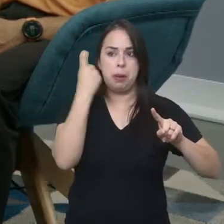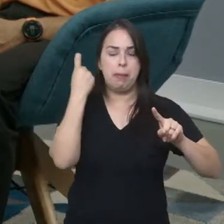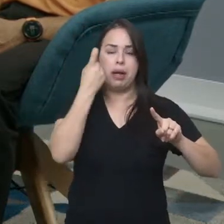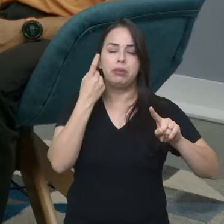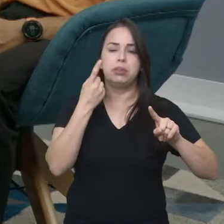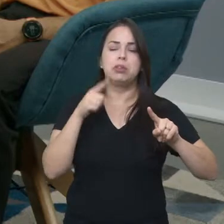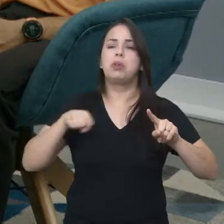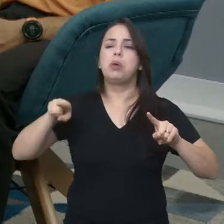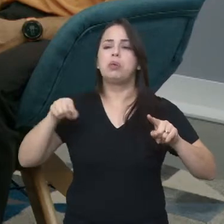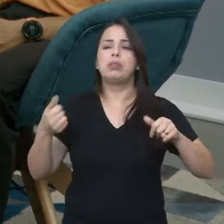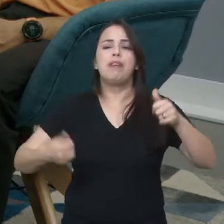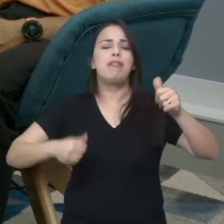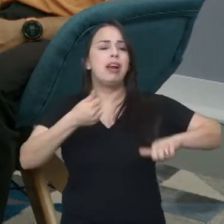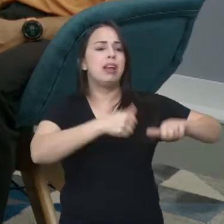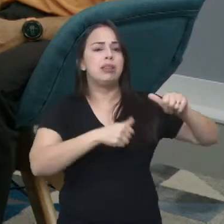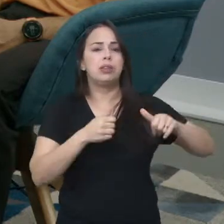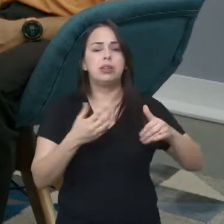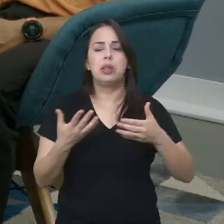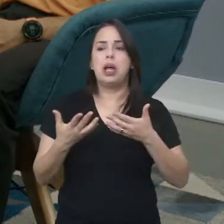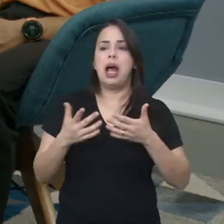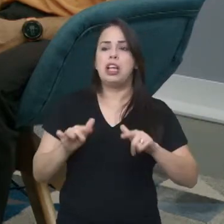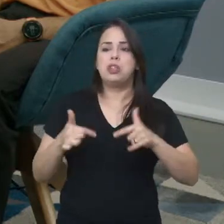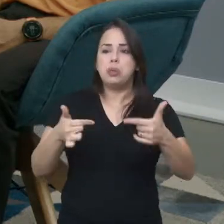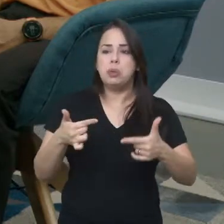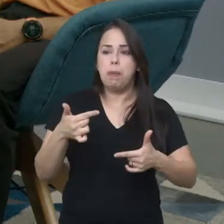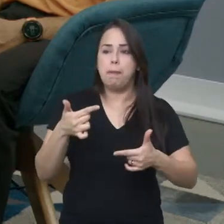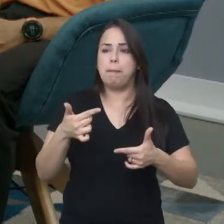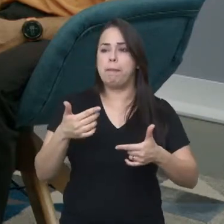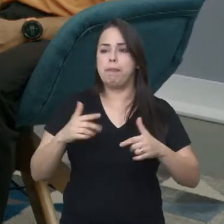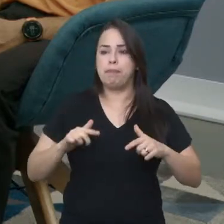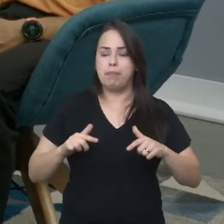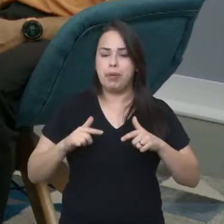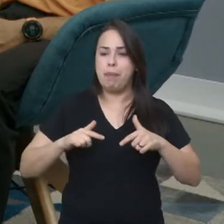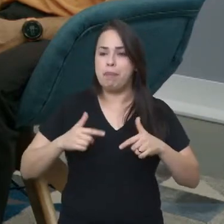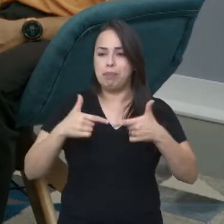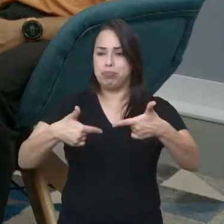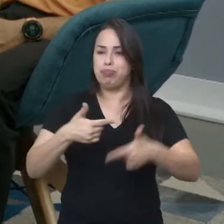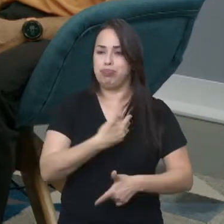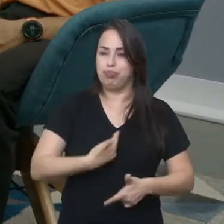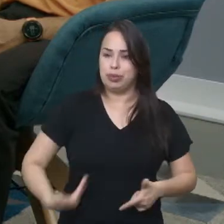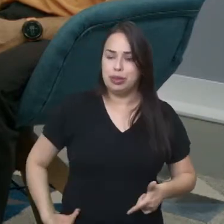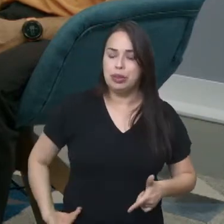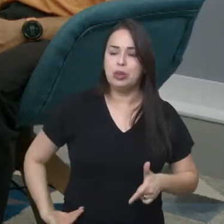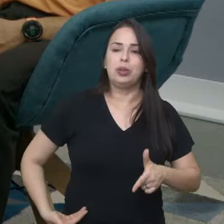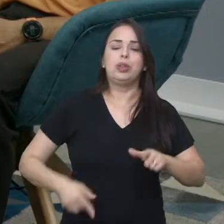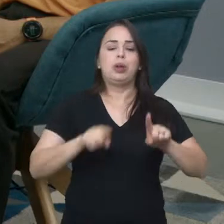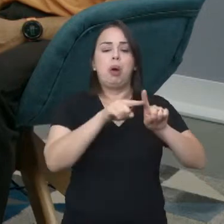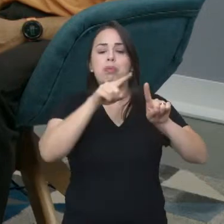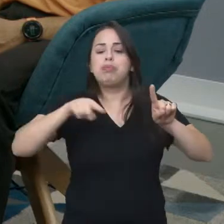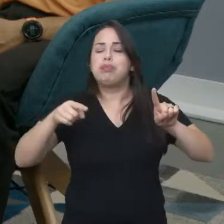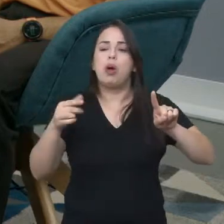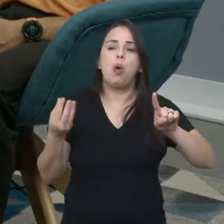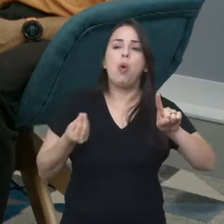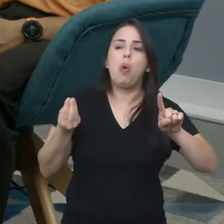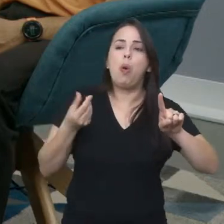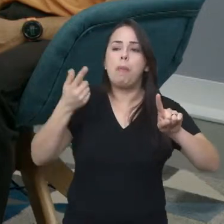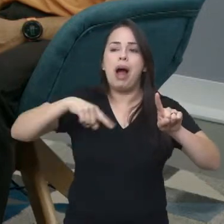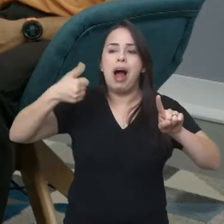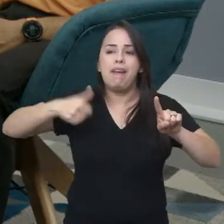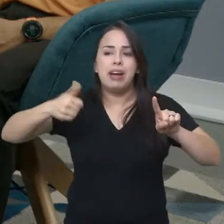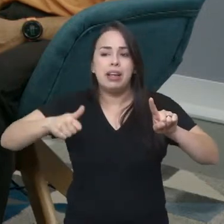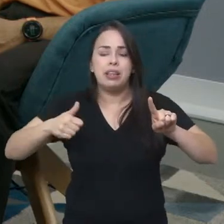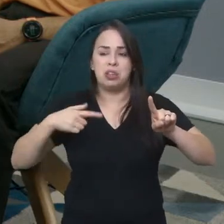como que vocês avaliam que estão as políticas públicas nesse sentido, os investimentos atualmente? Vocês acham que